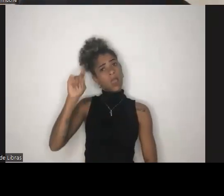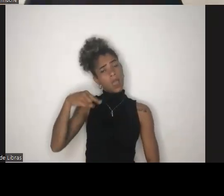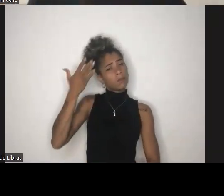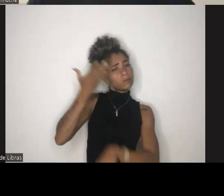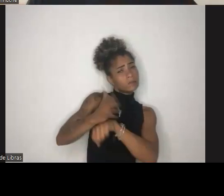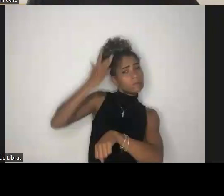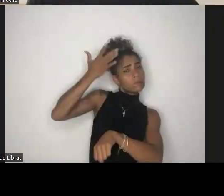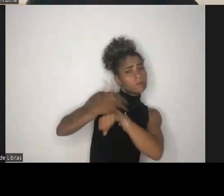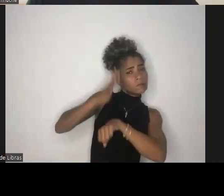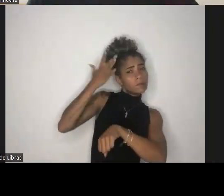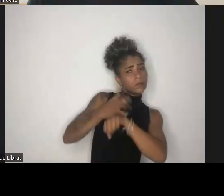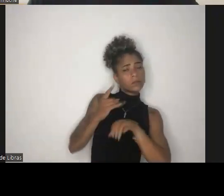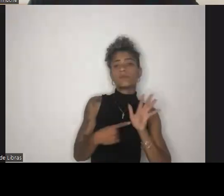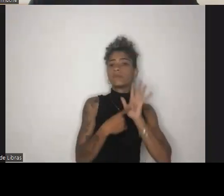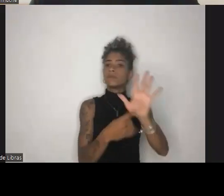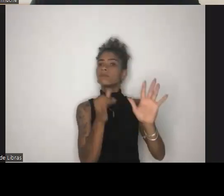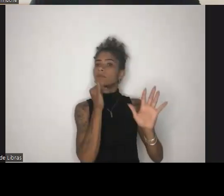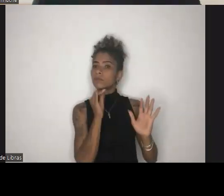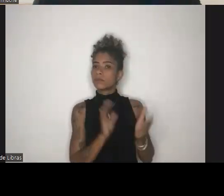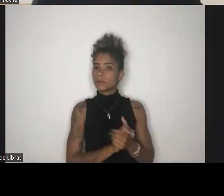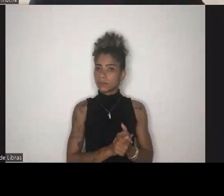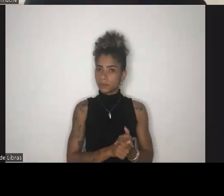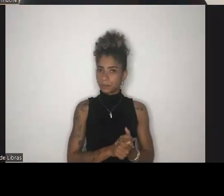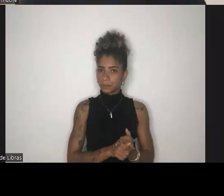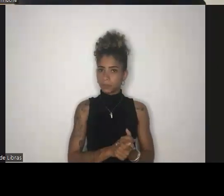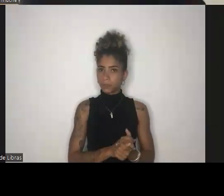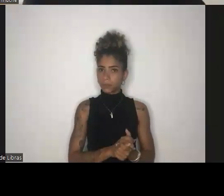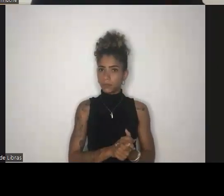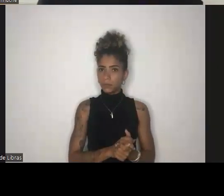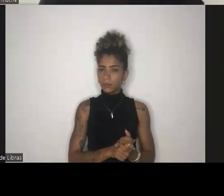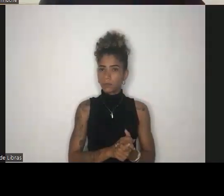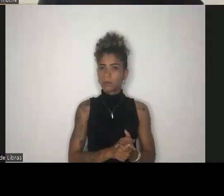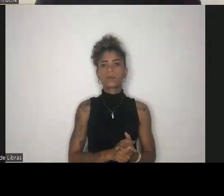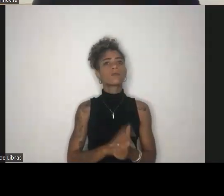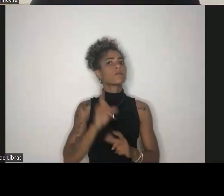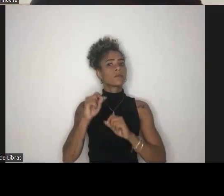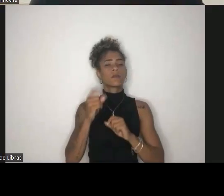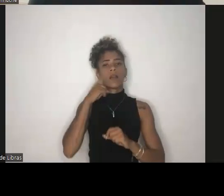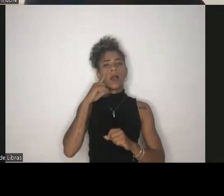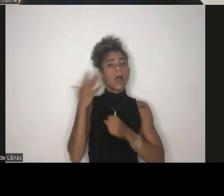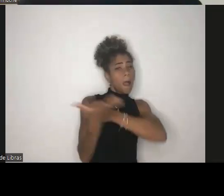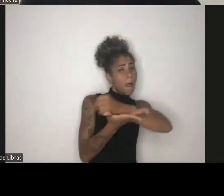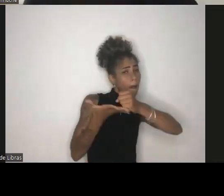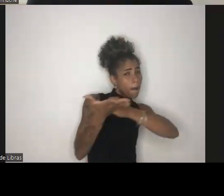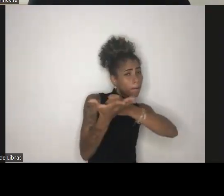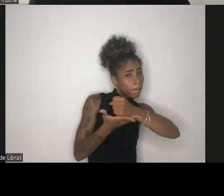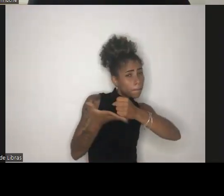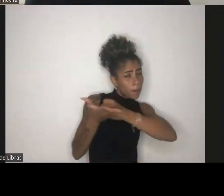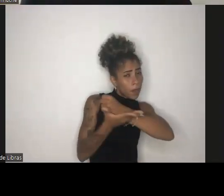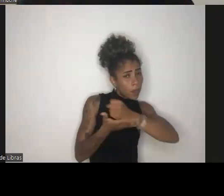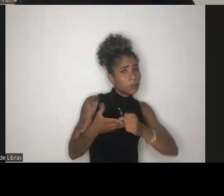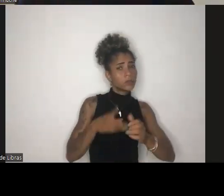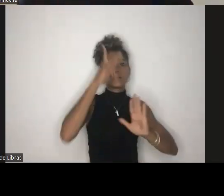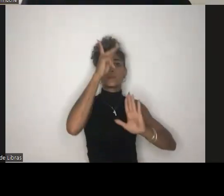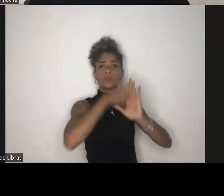o primeiro ele traz assim os pilares né os pilares do projeto Qual é o conteúdo do projeto Qual